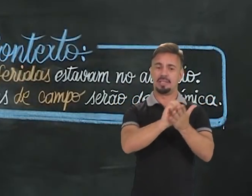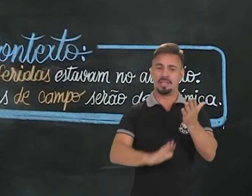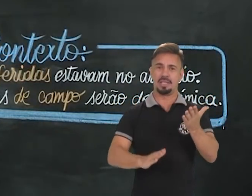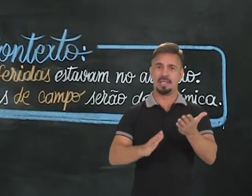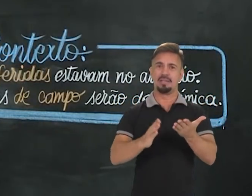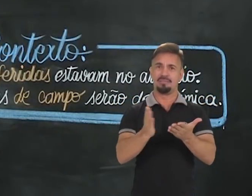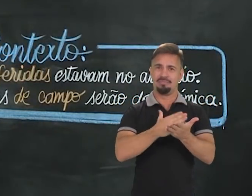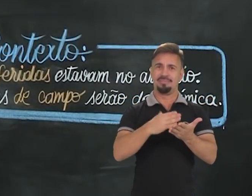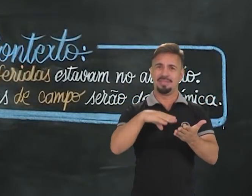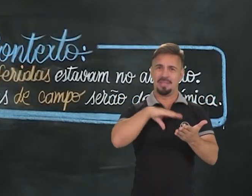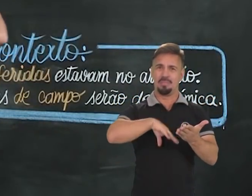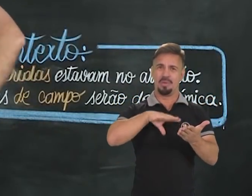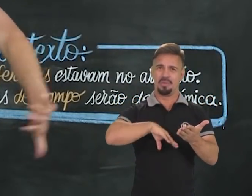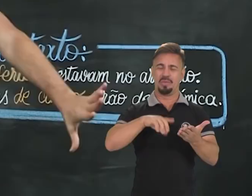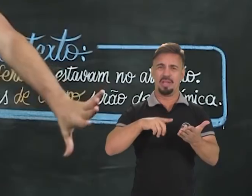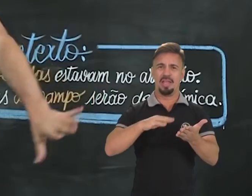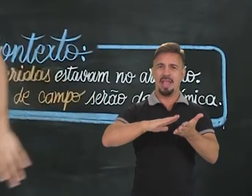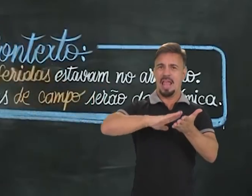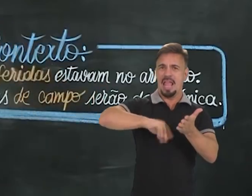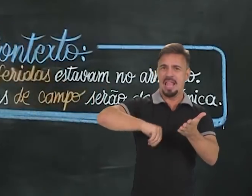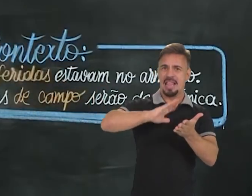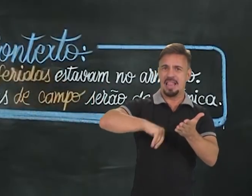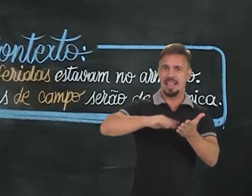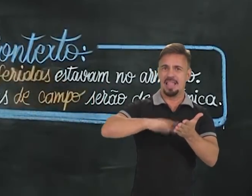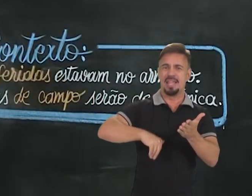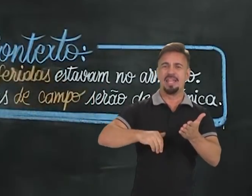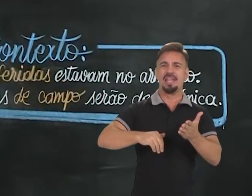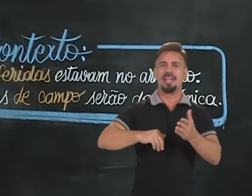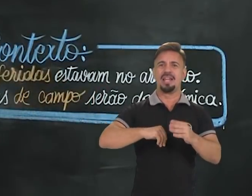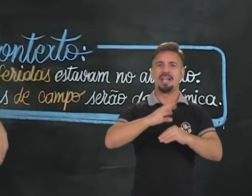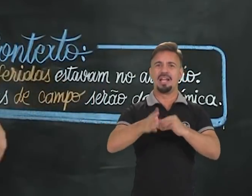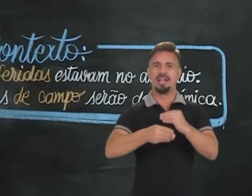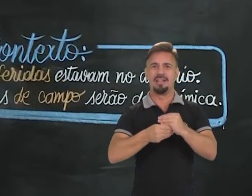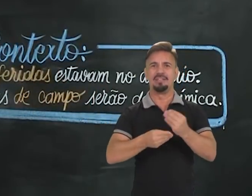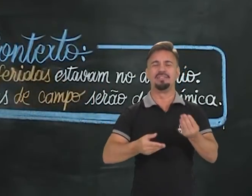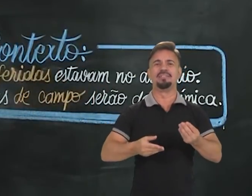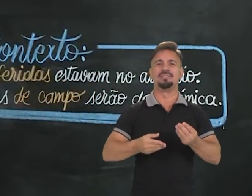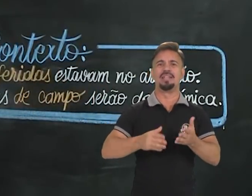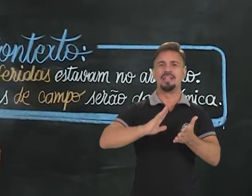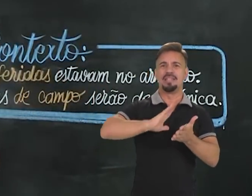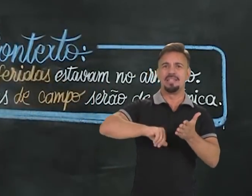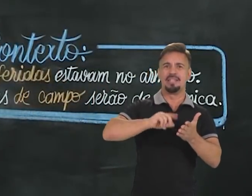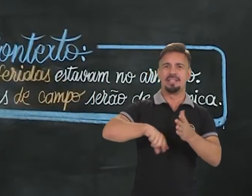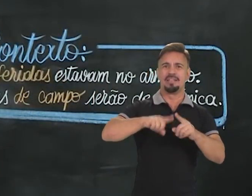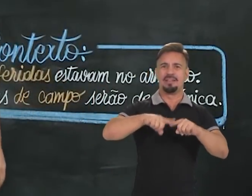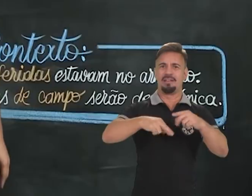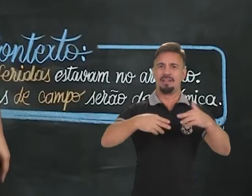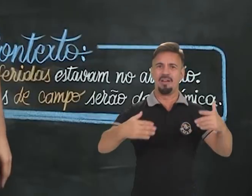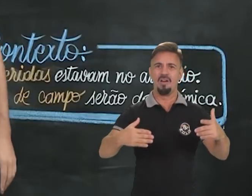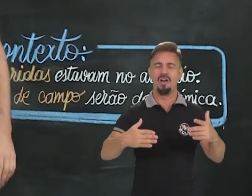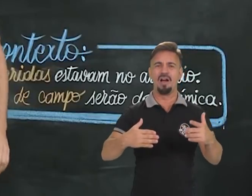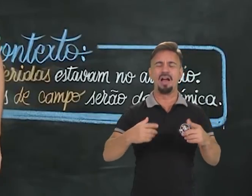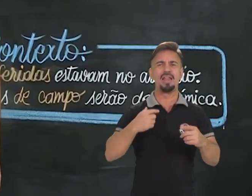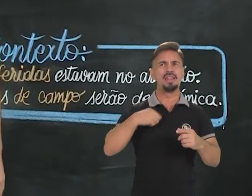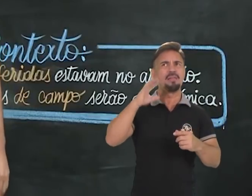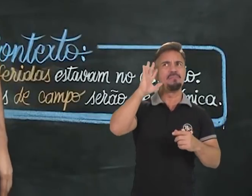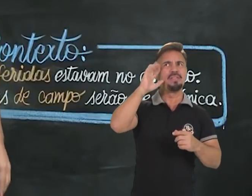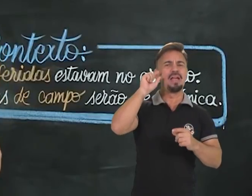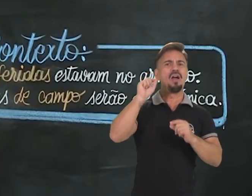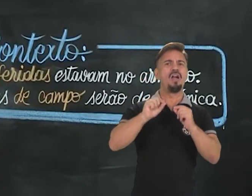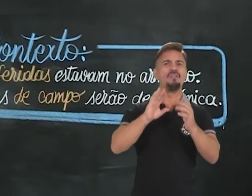português vão te propor isso, que você retire os adjuntos, retire os acessórios para pensar o que é de fato